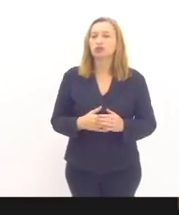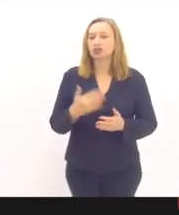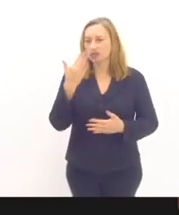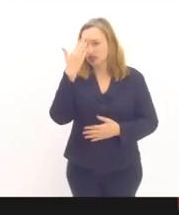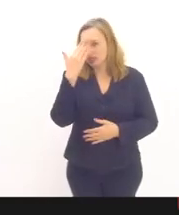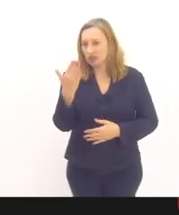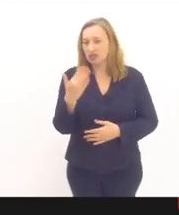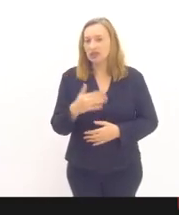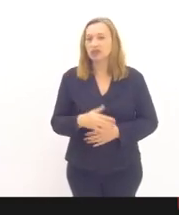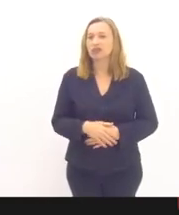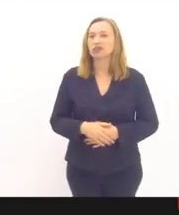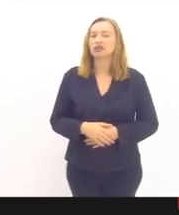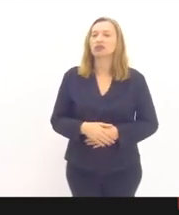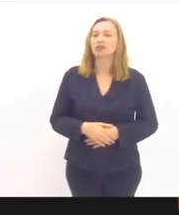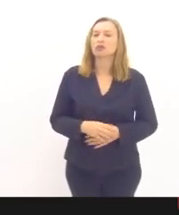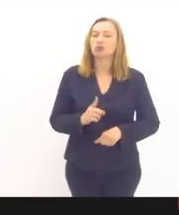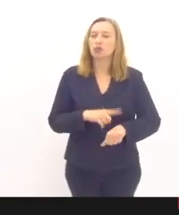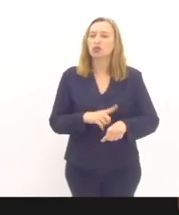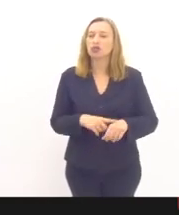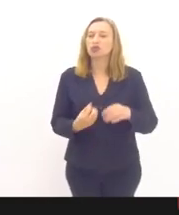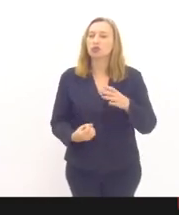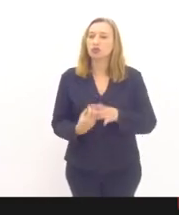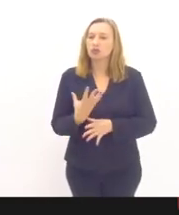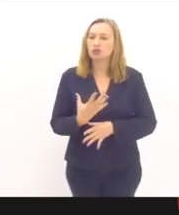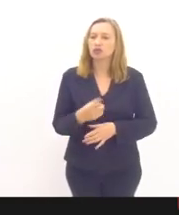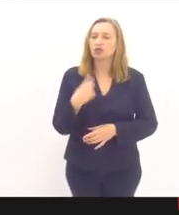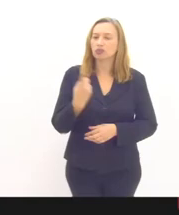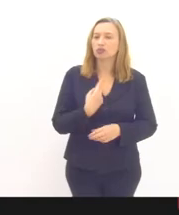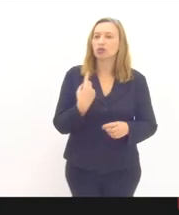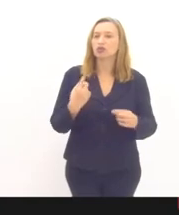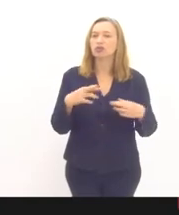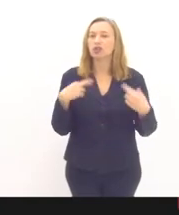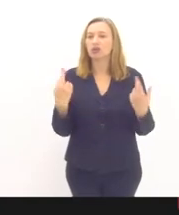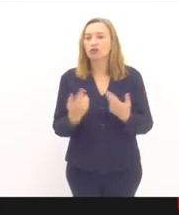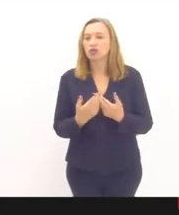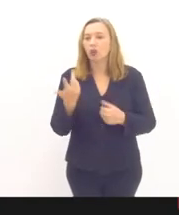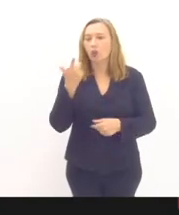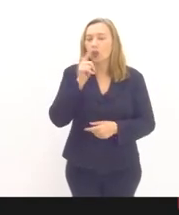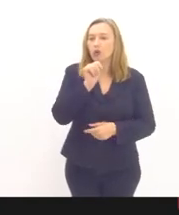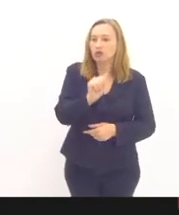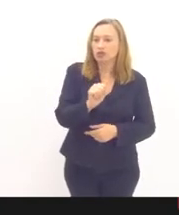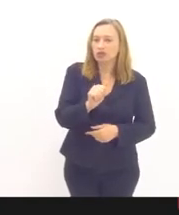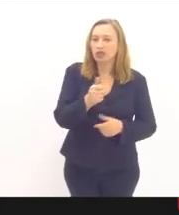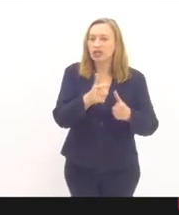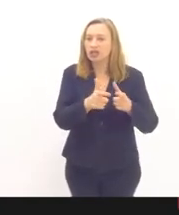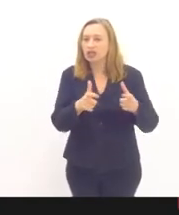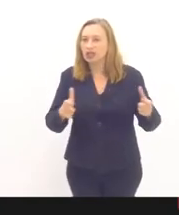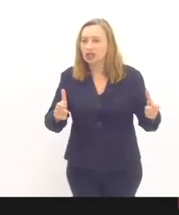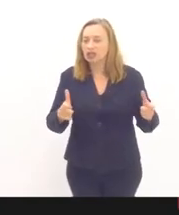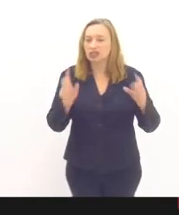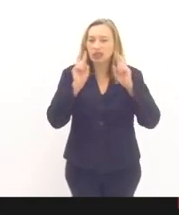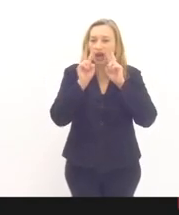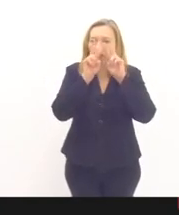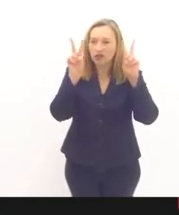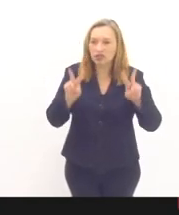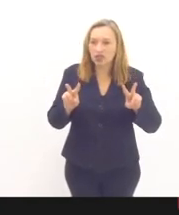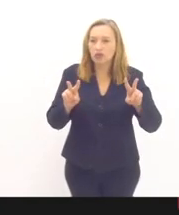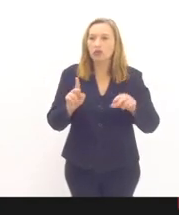foi muito produtivo esse nosso encontro. A gente consegue ampliar um pouco a visão